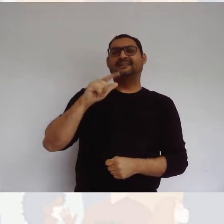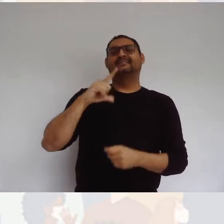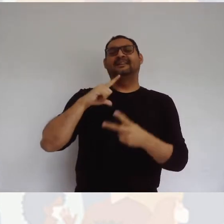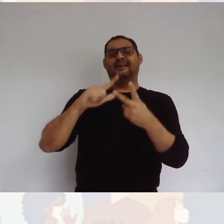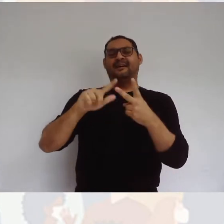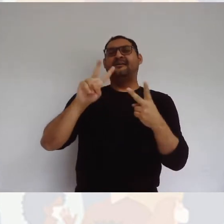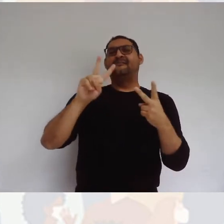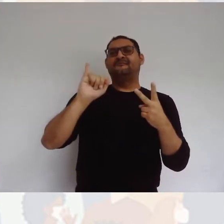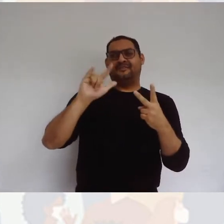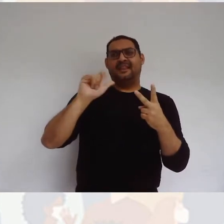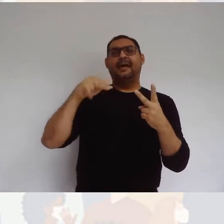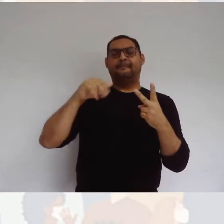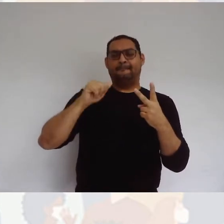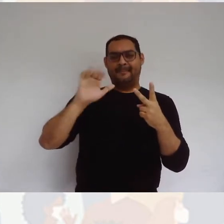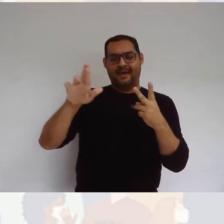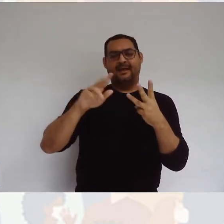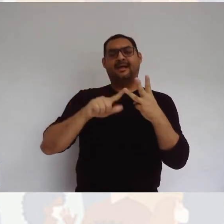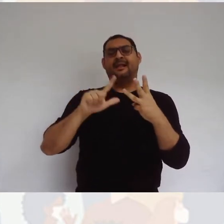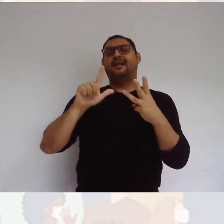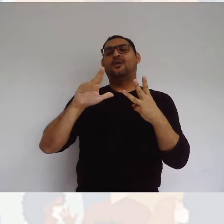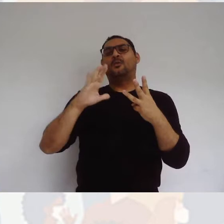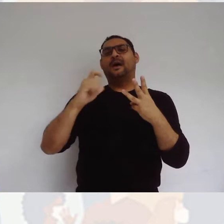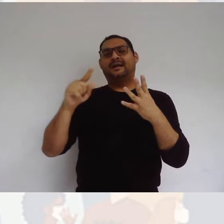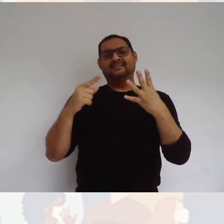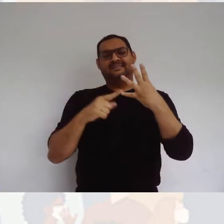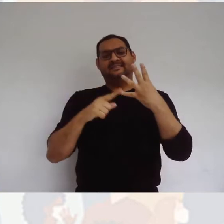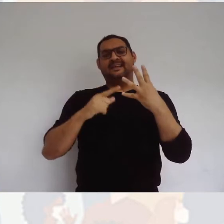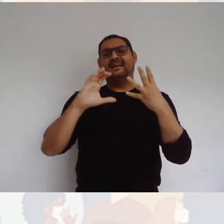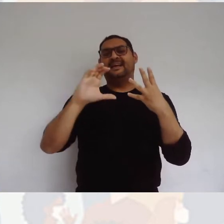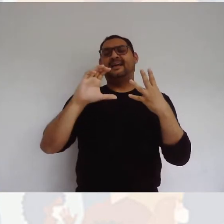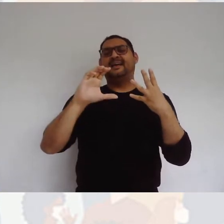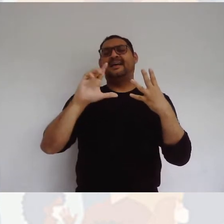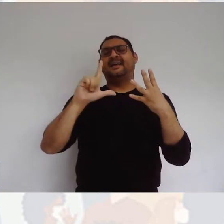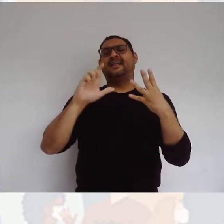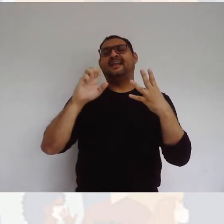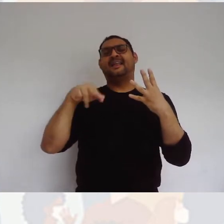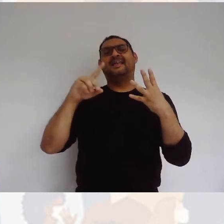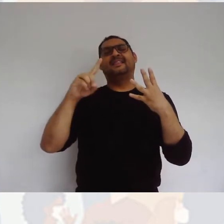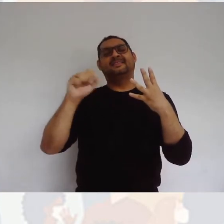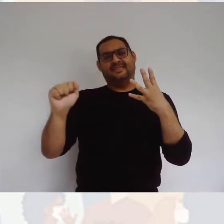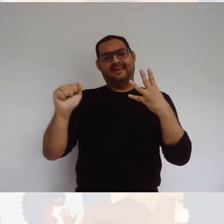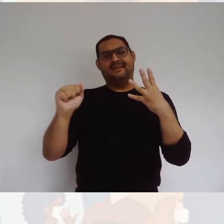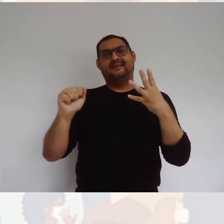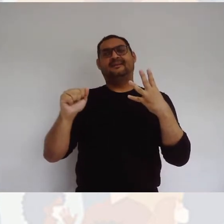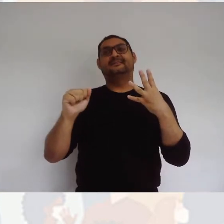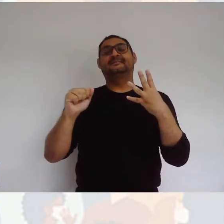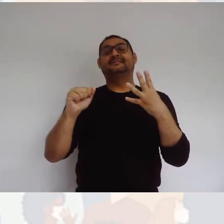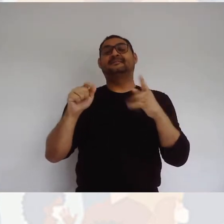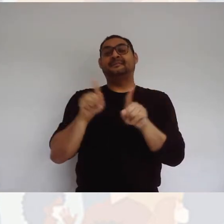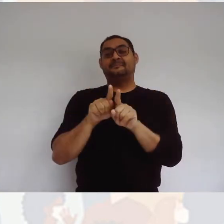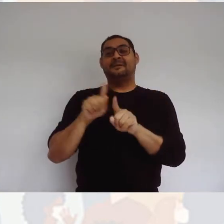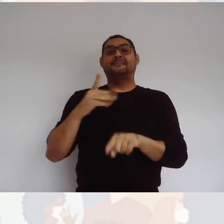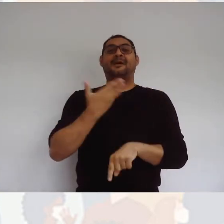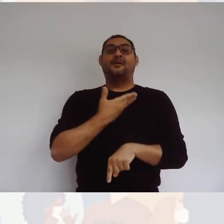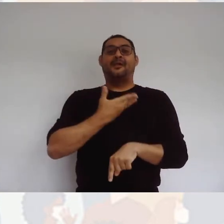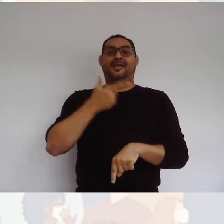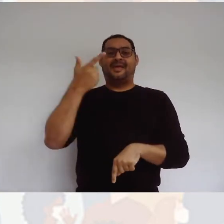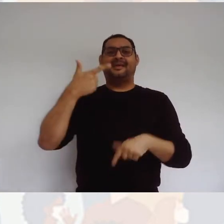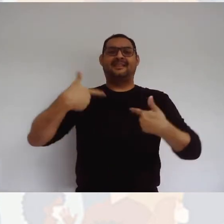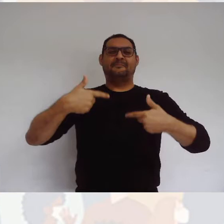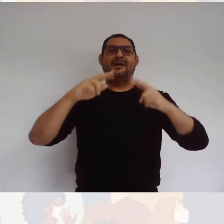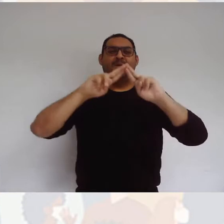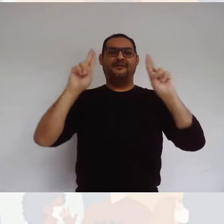Dilamar, a Nucássia, a Glenda e minha colega da Universidade Federal do Rio de Janeiro,